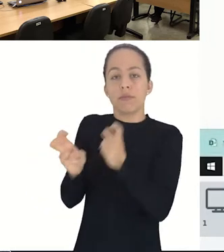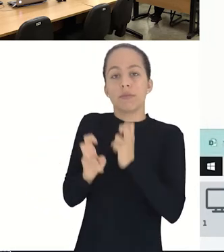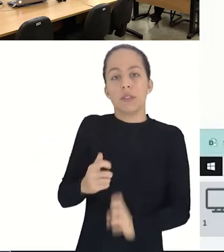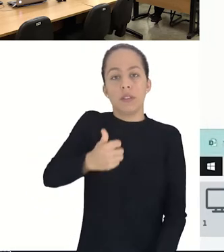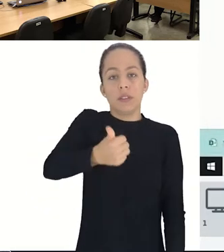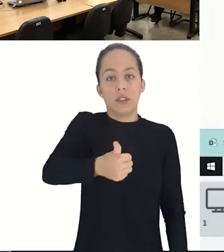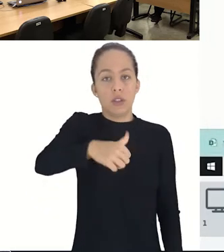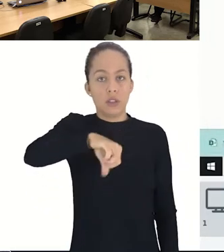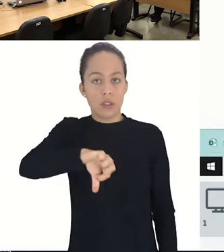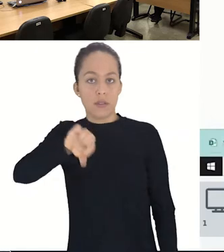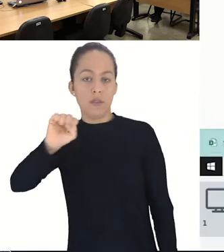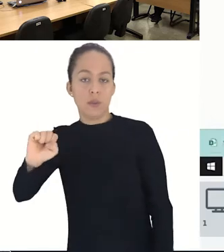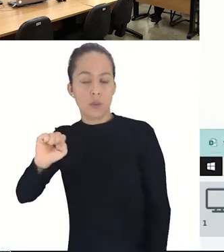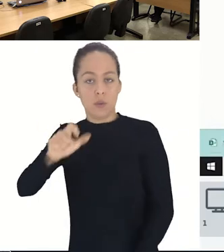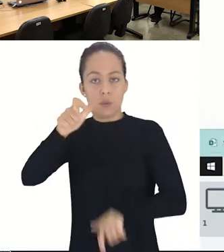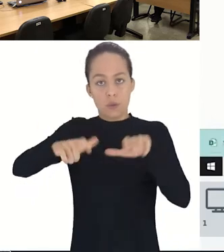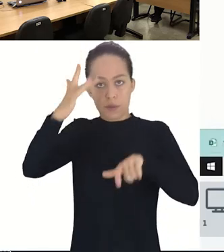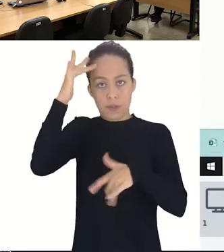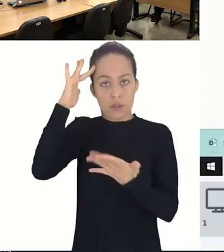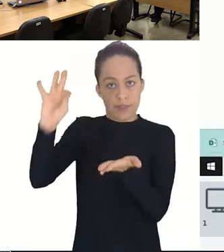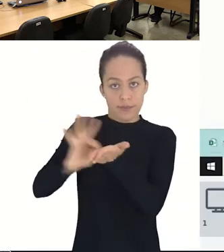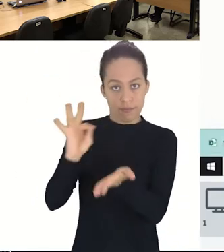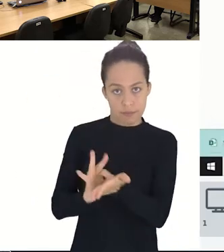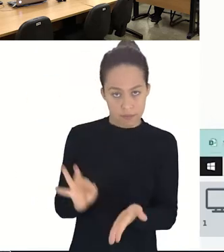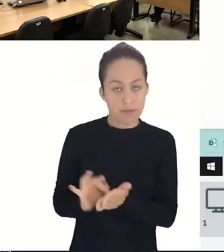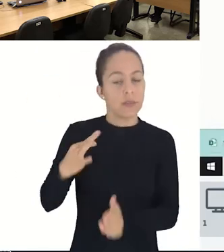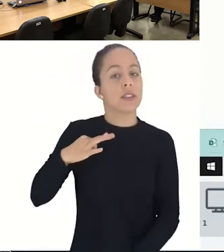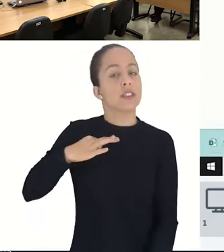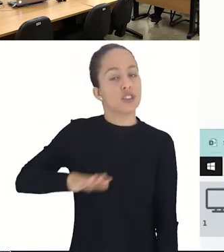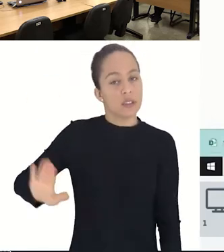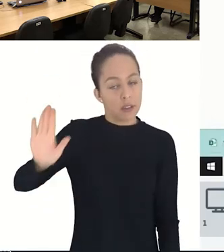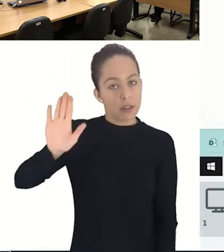já reconheceu 198 candidatos inscritos.